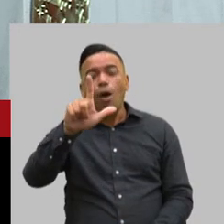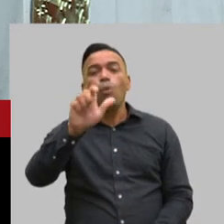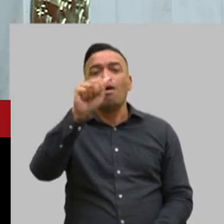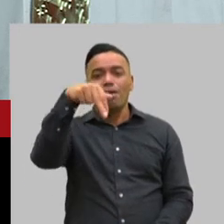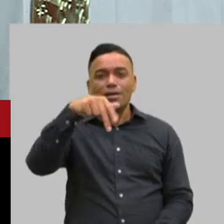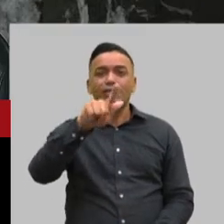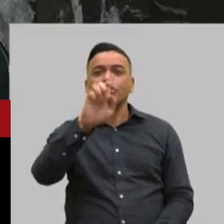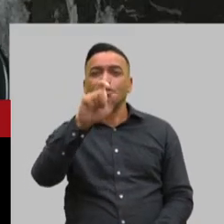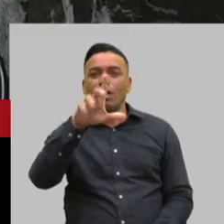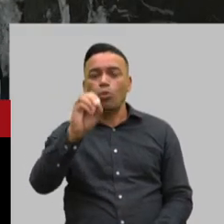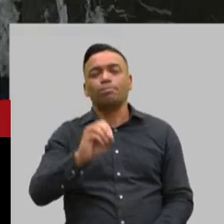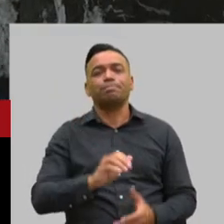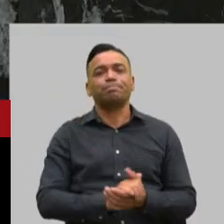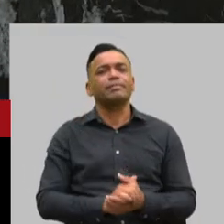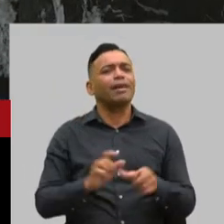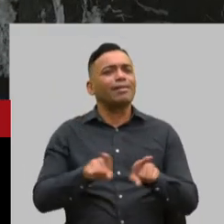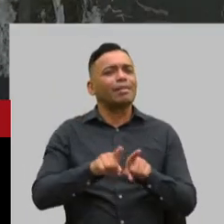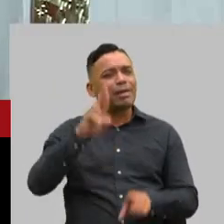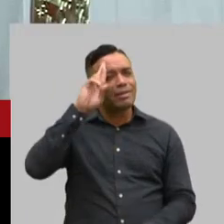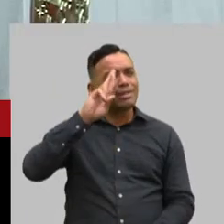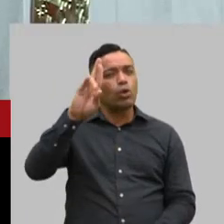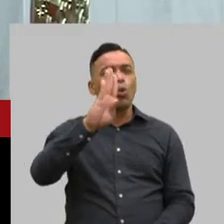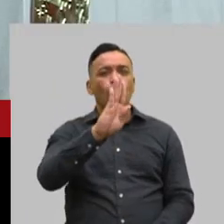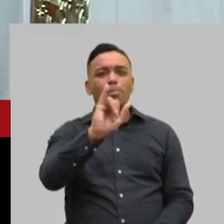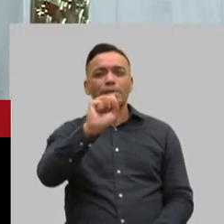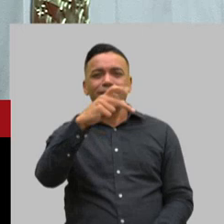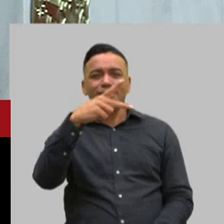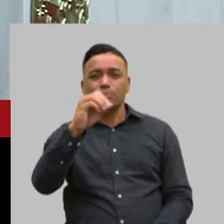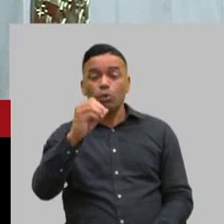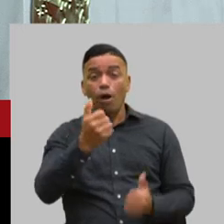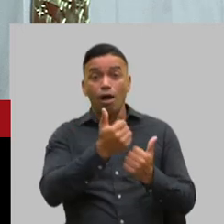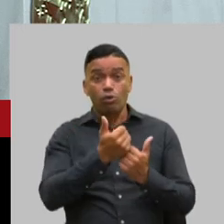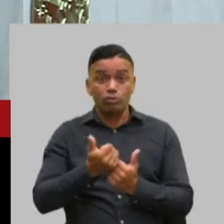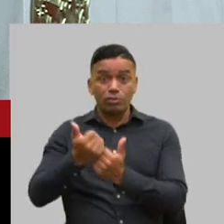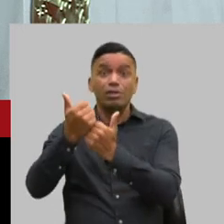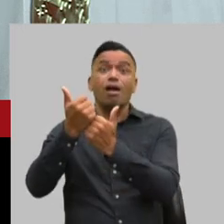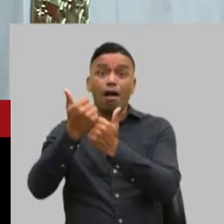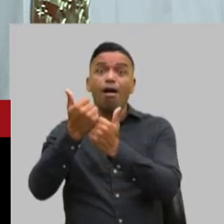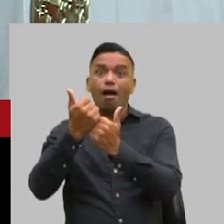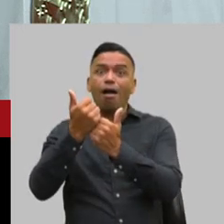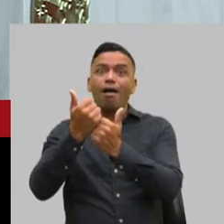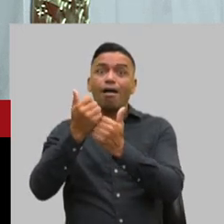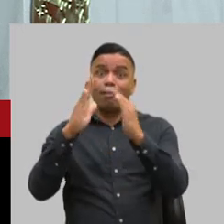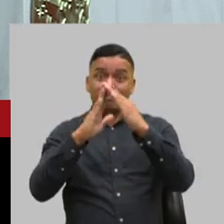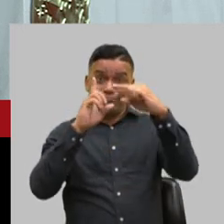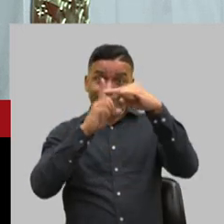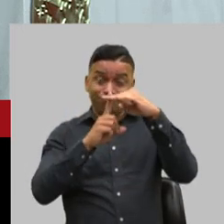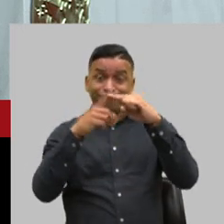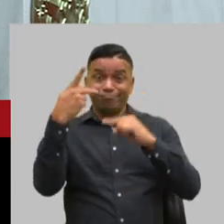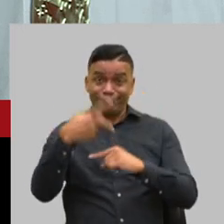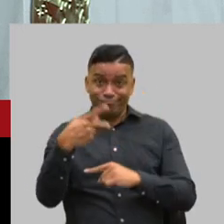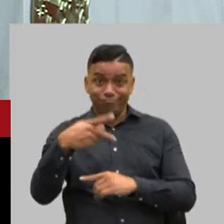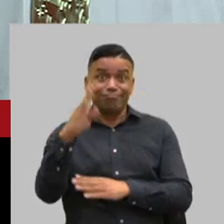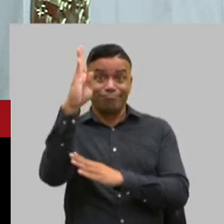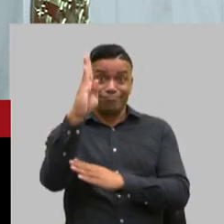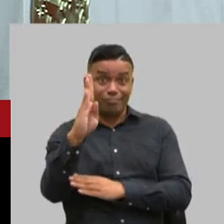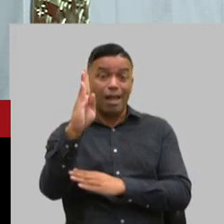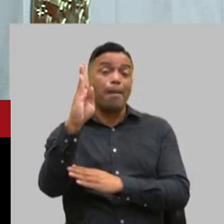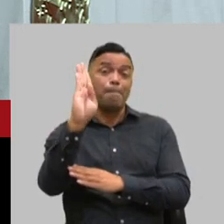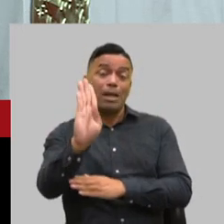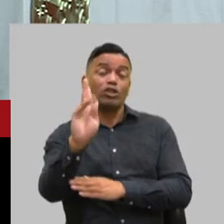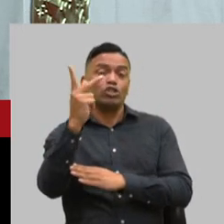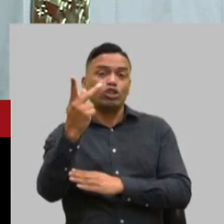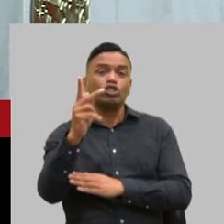Excelentíssimo e reverendíssimo senhor bispo auxiliar da Arquidiocese de Belo Horizonte, Dom Joel Maria dos